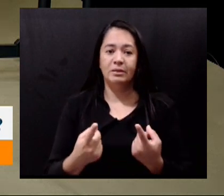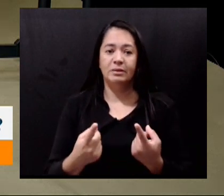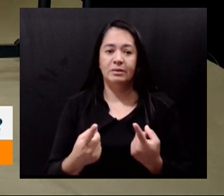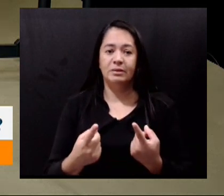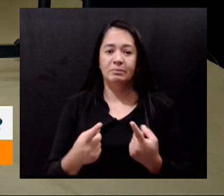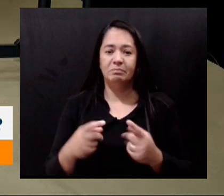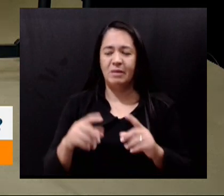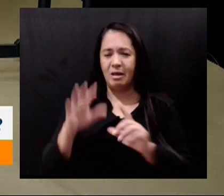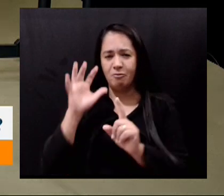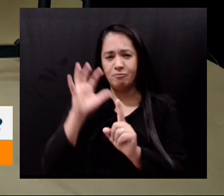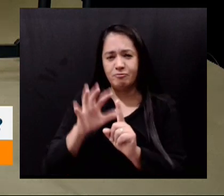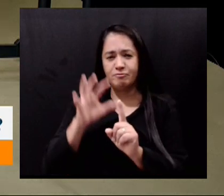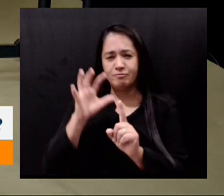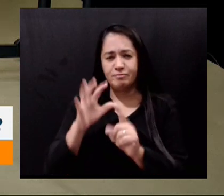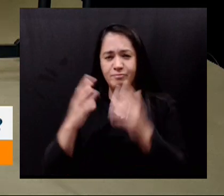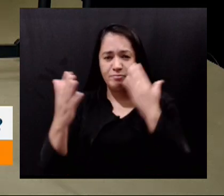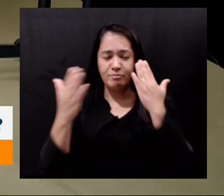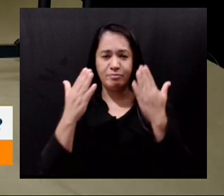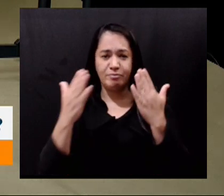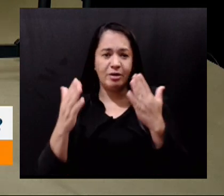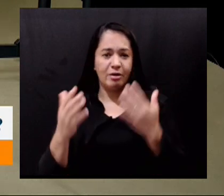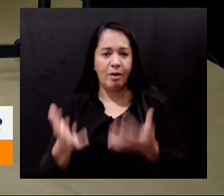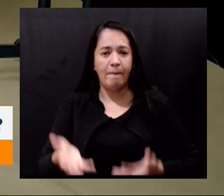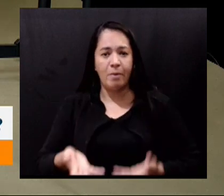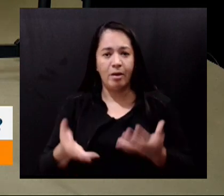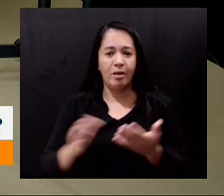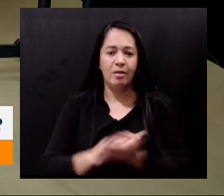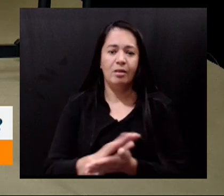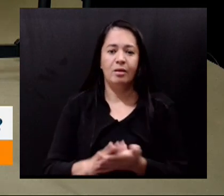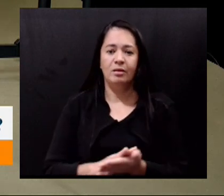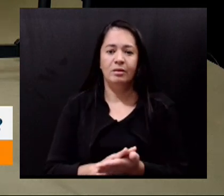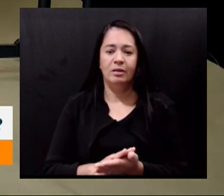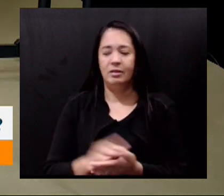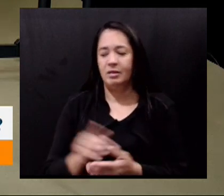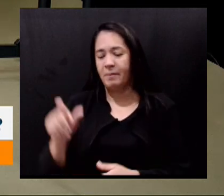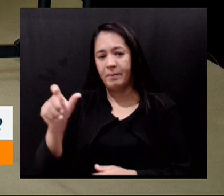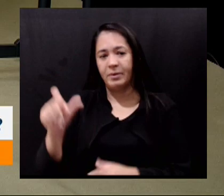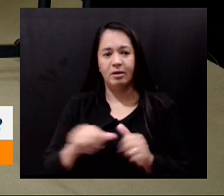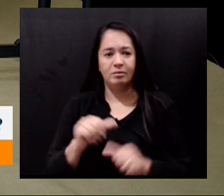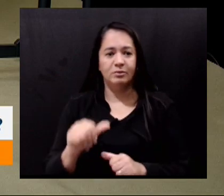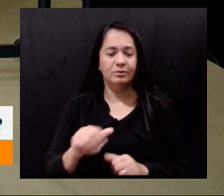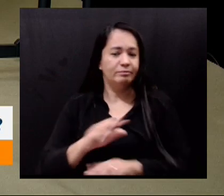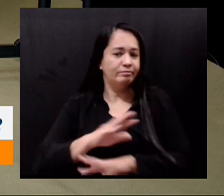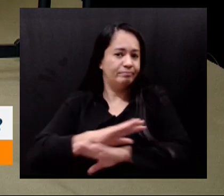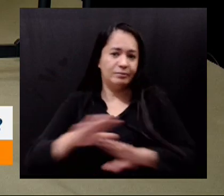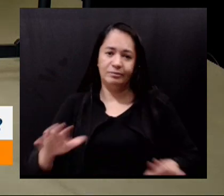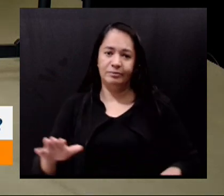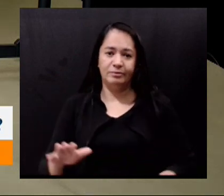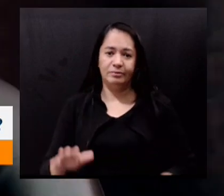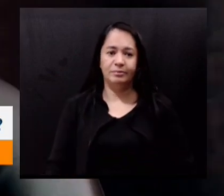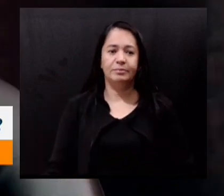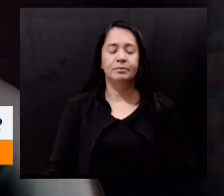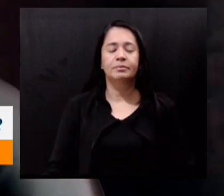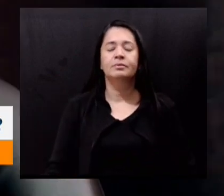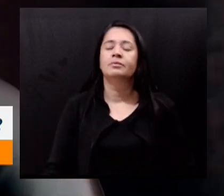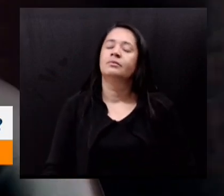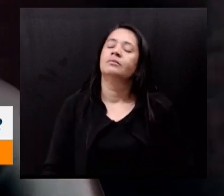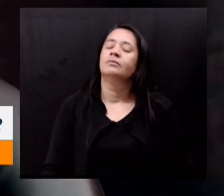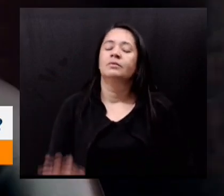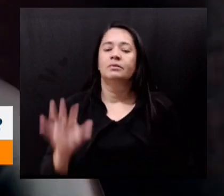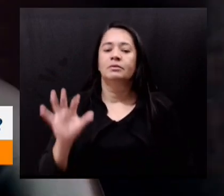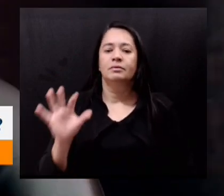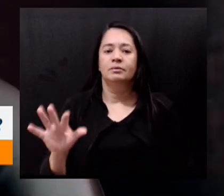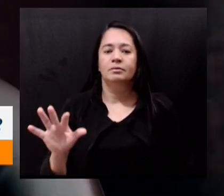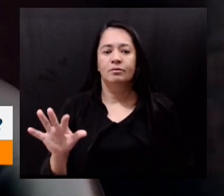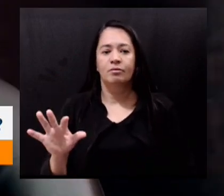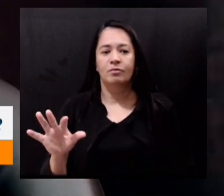psicológica não vai colaborar com que essa pessoa não, mude, né. é o linchamento mesmo, Uhum. né. É um linchamento E social. isso não traz evolução em